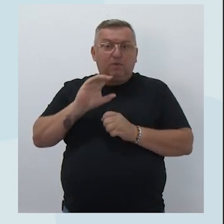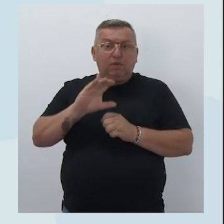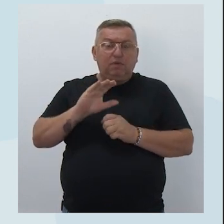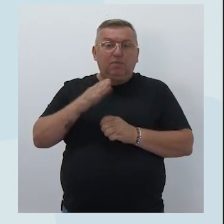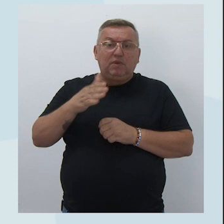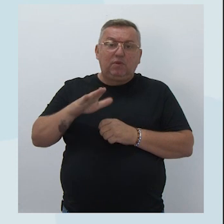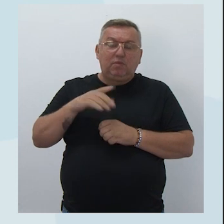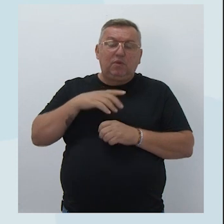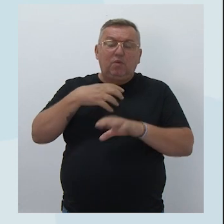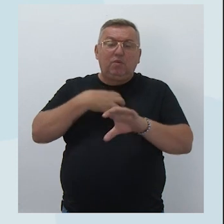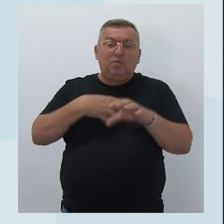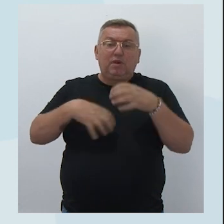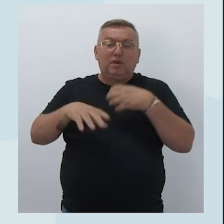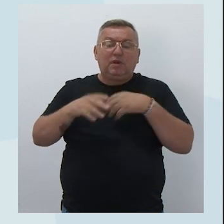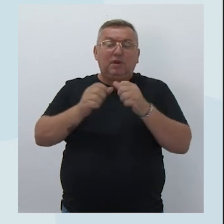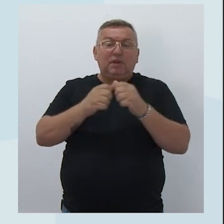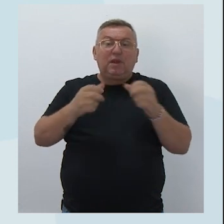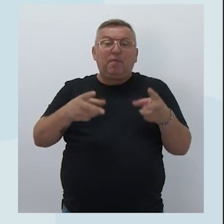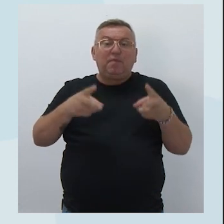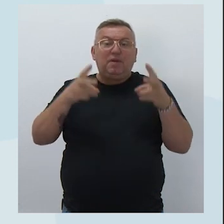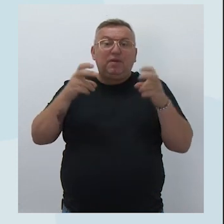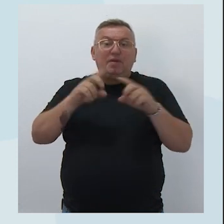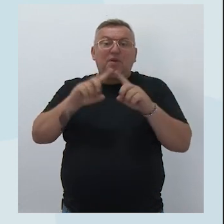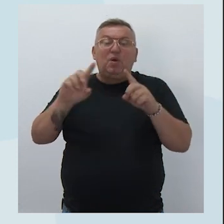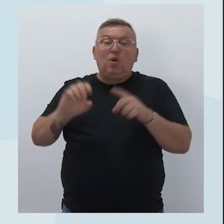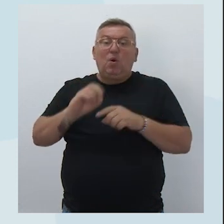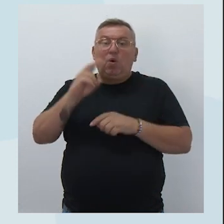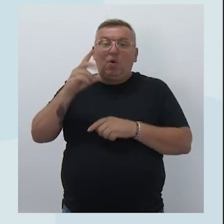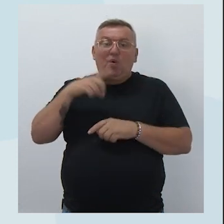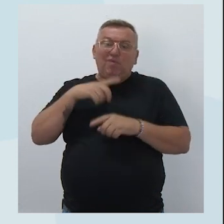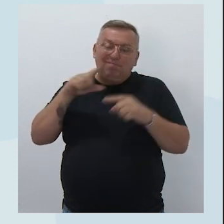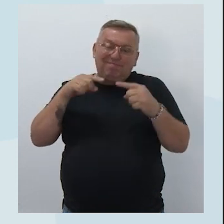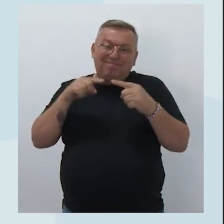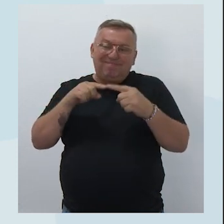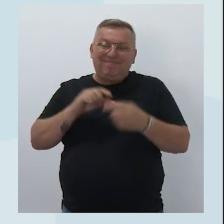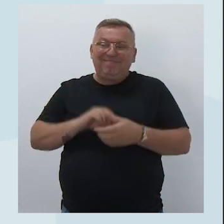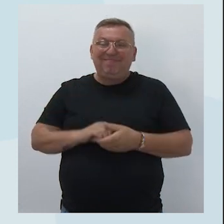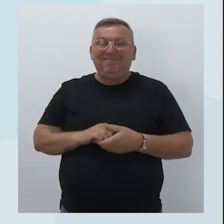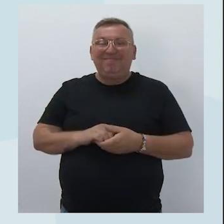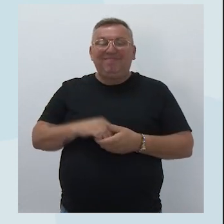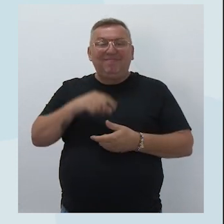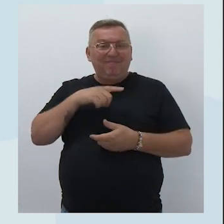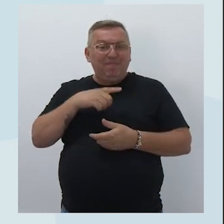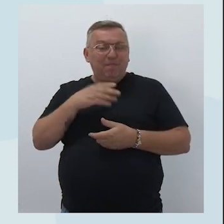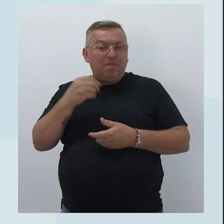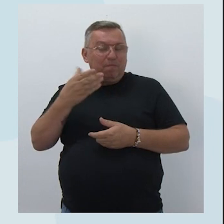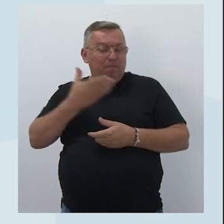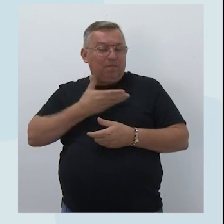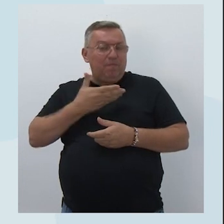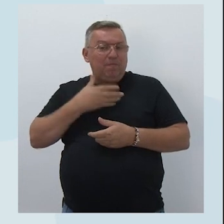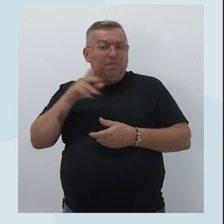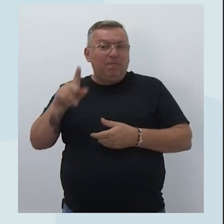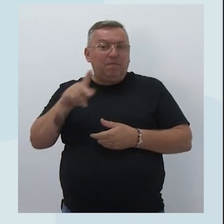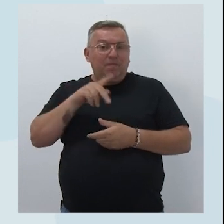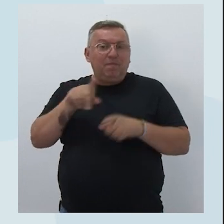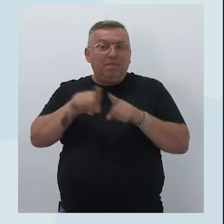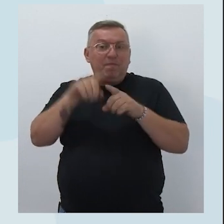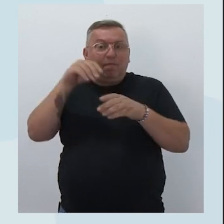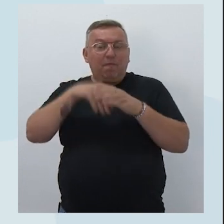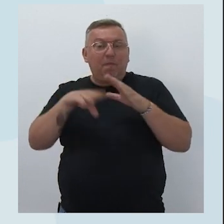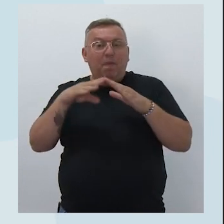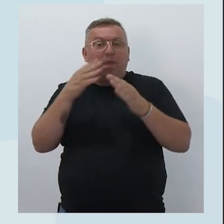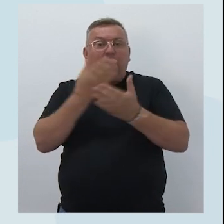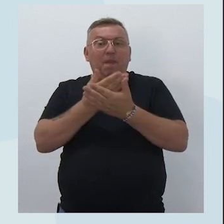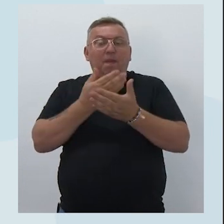ou menos com uma empatia sem perceber, né? Ou com intencionalidade. Tem muitos colegas nas escolas, né? Nas salas